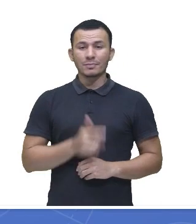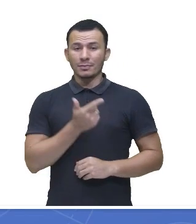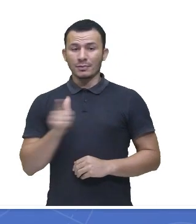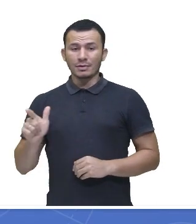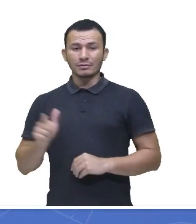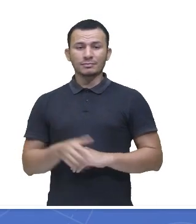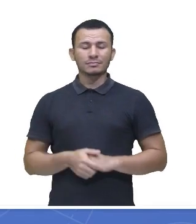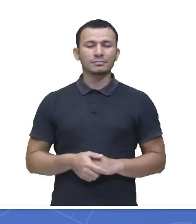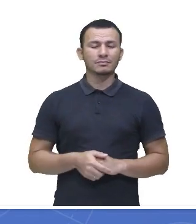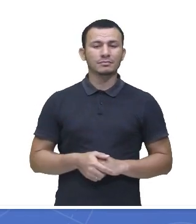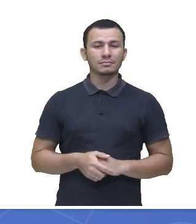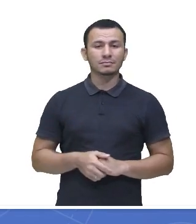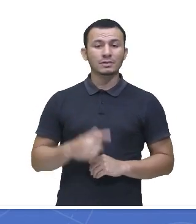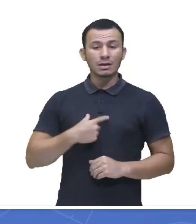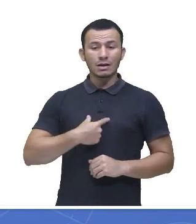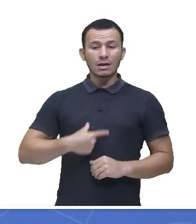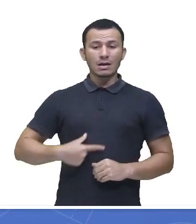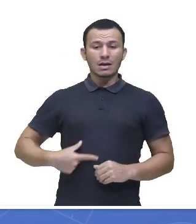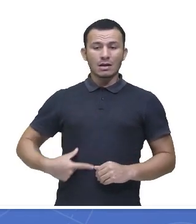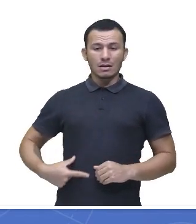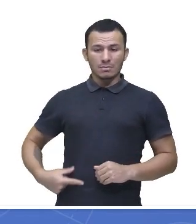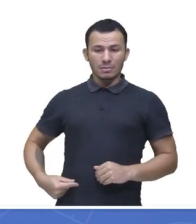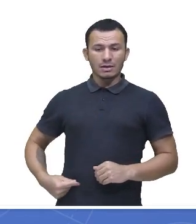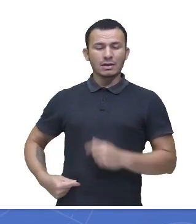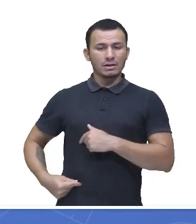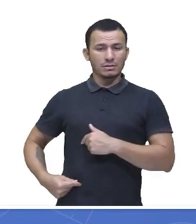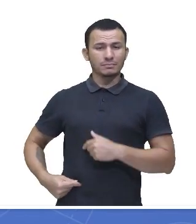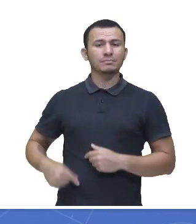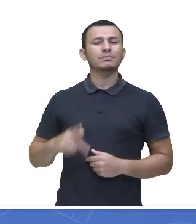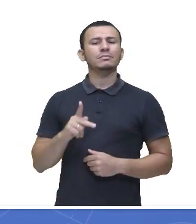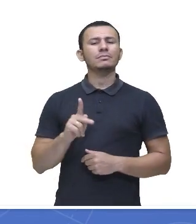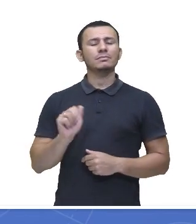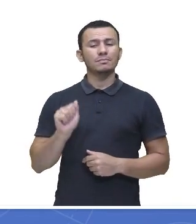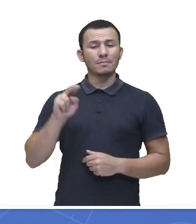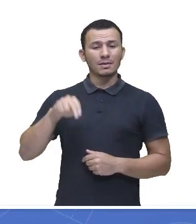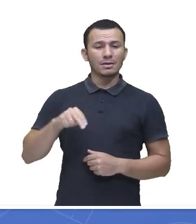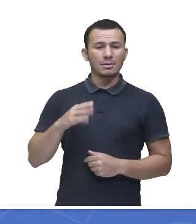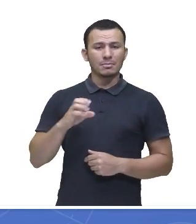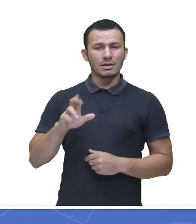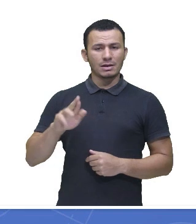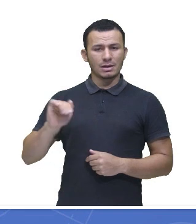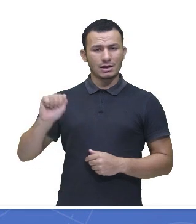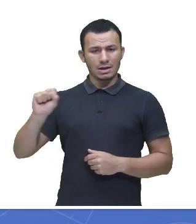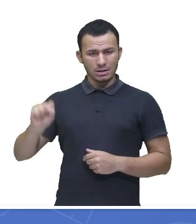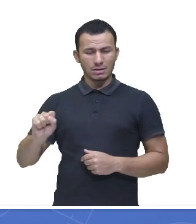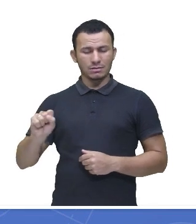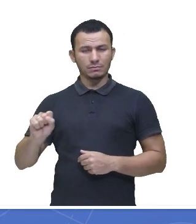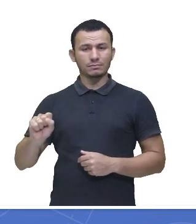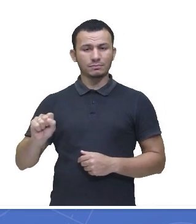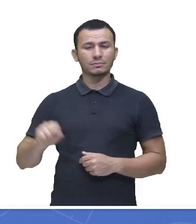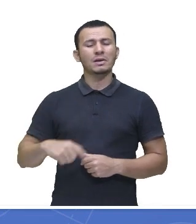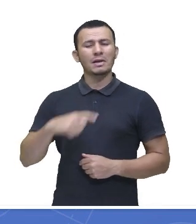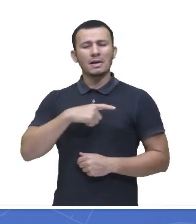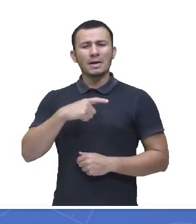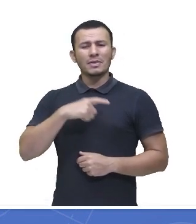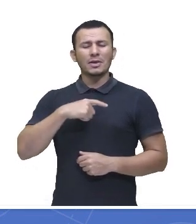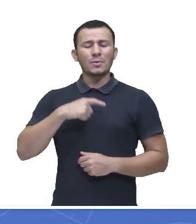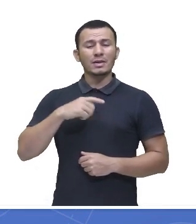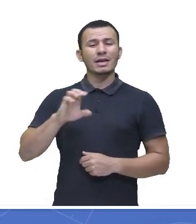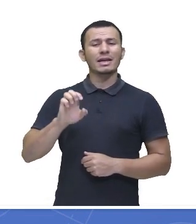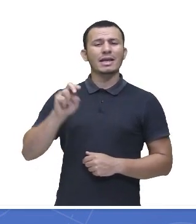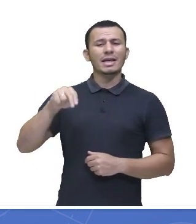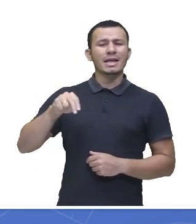glândula anexa é o pâncreas. O pâncreas, ele é assim, gente, ele tem muitas